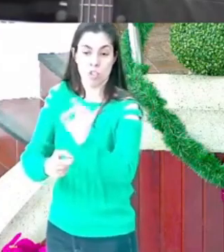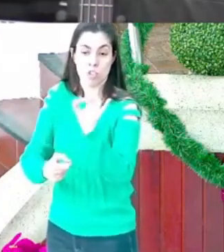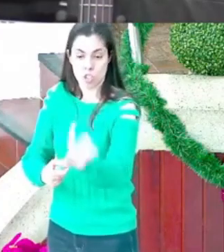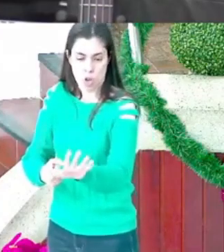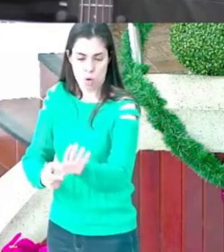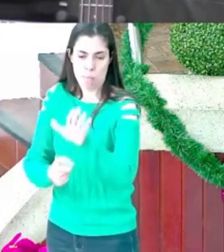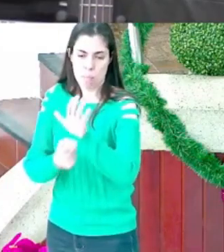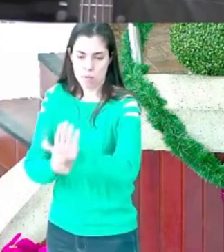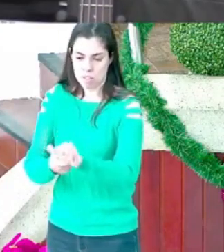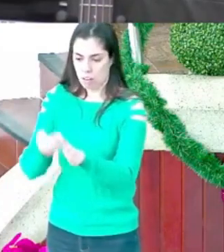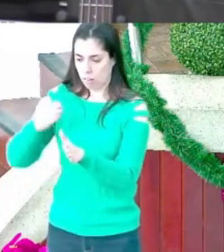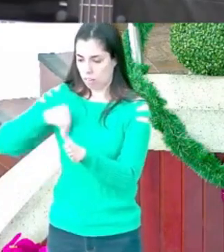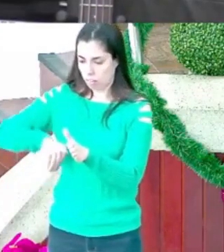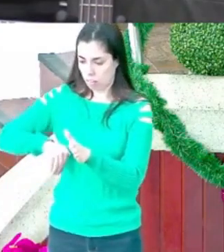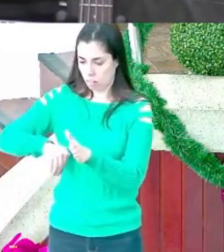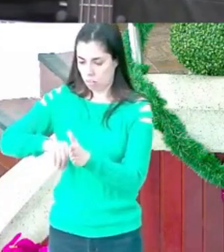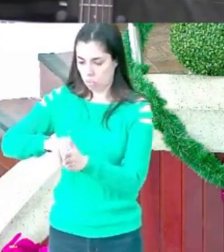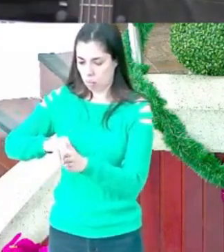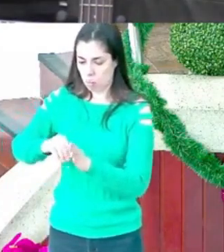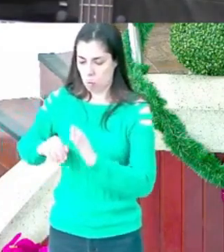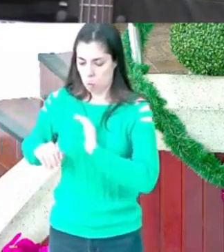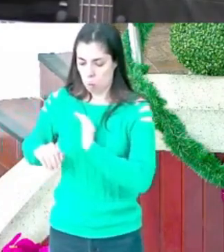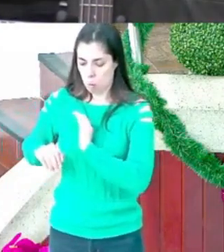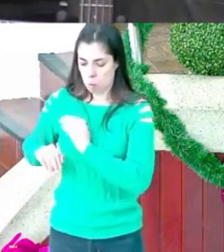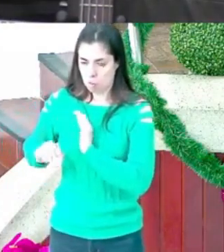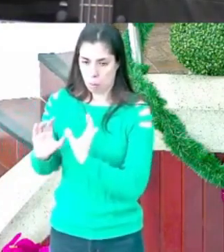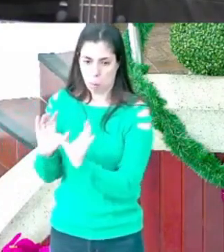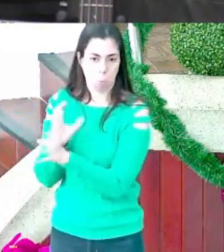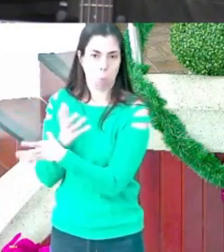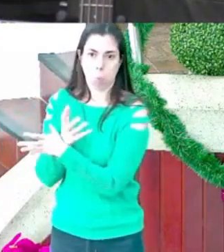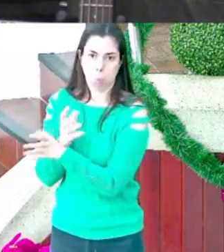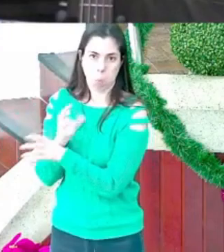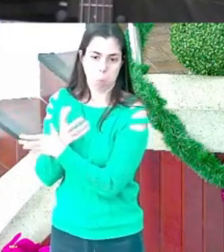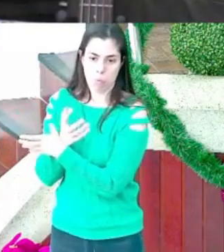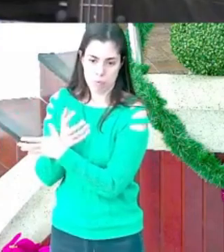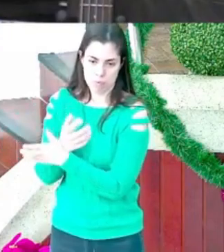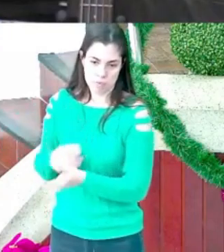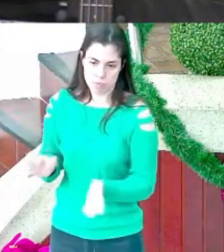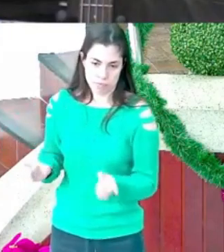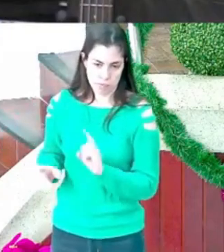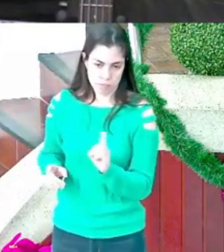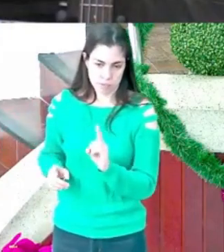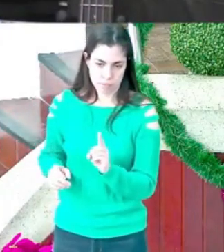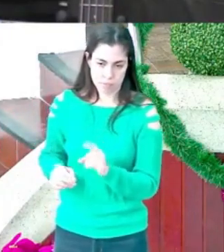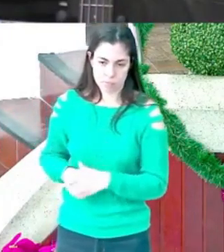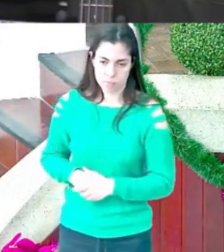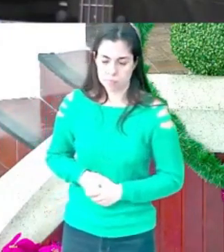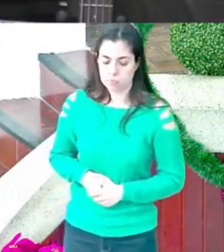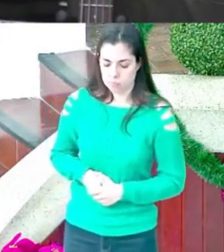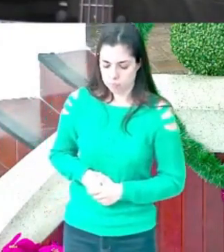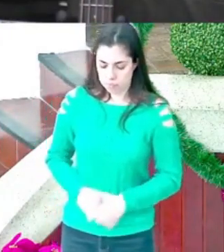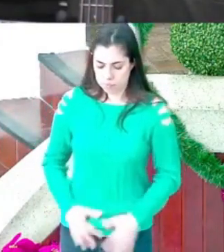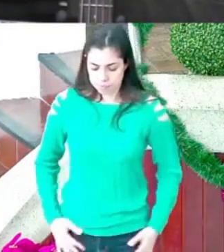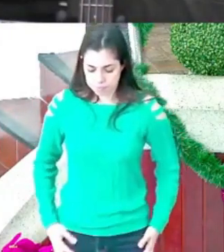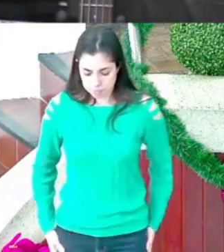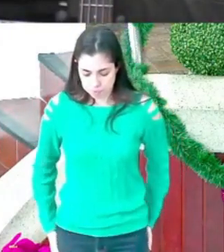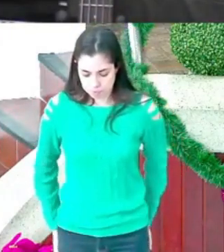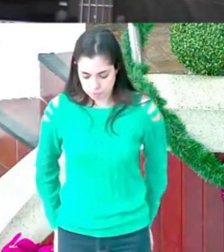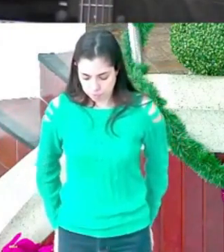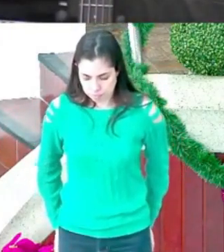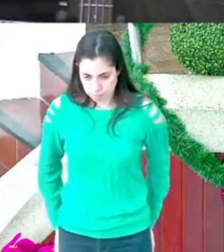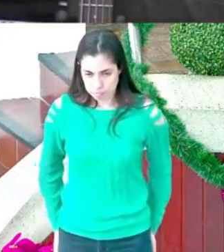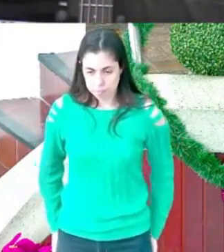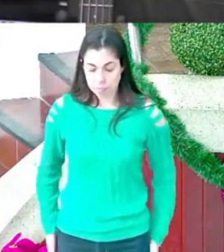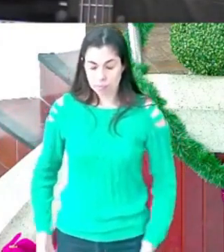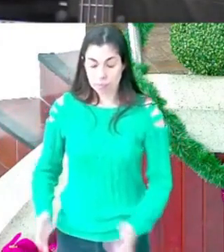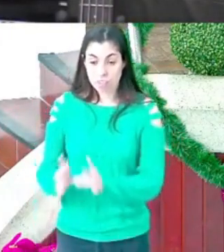a ideia de atos de justiça, é importante nós recapitularmos uma das bem-aventuranças que diz: bem-aventurados